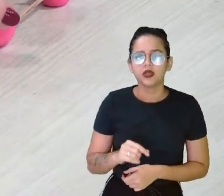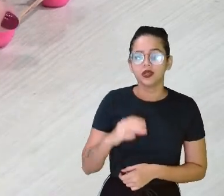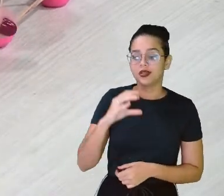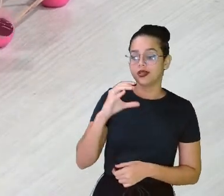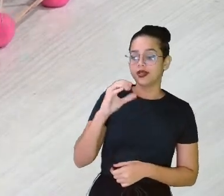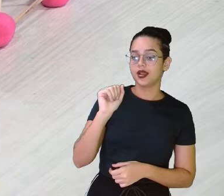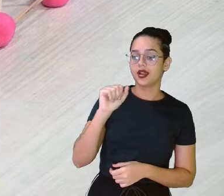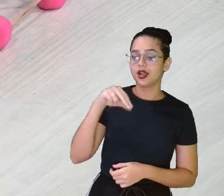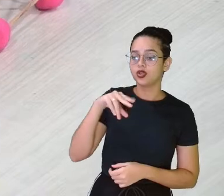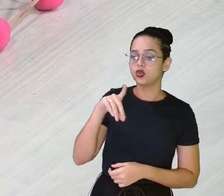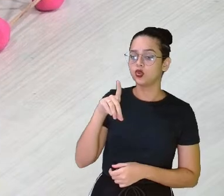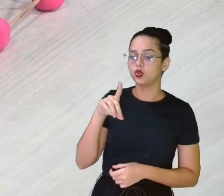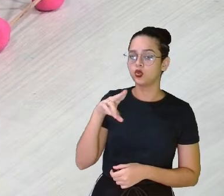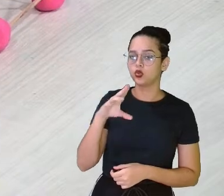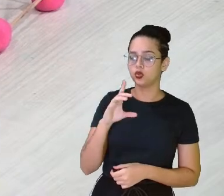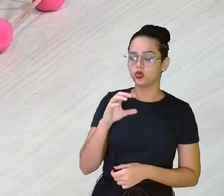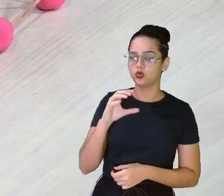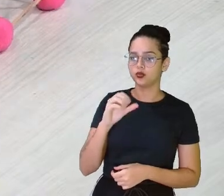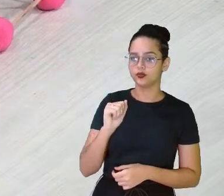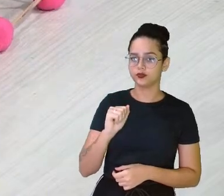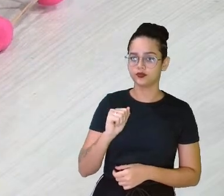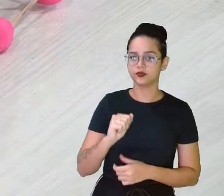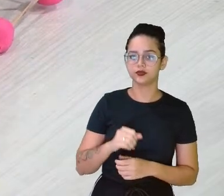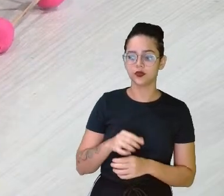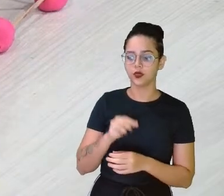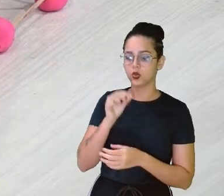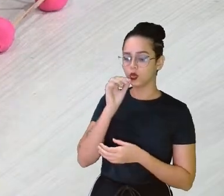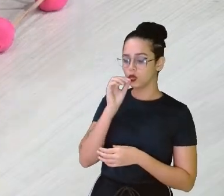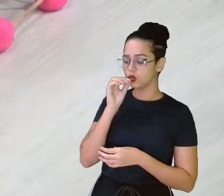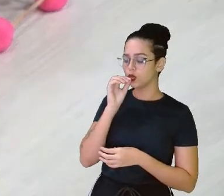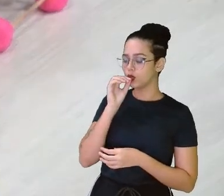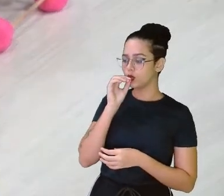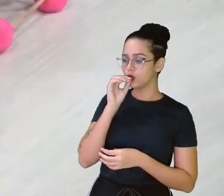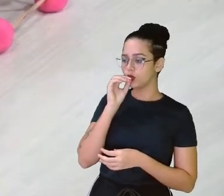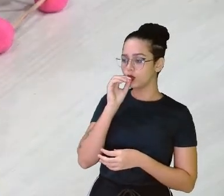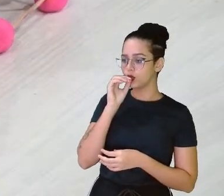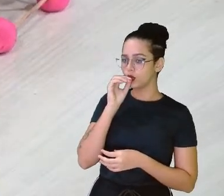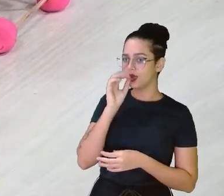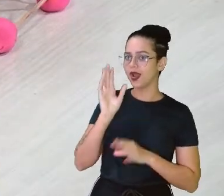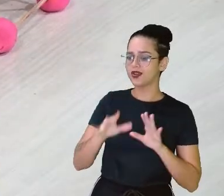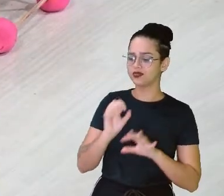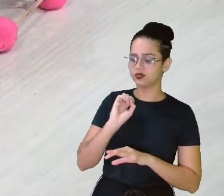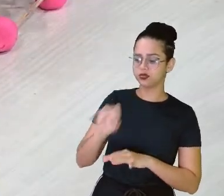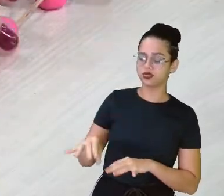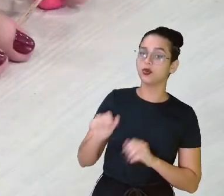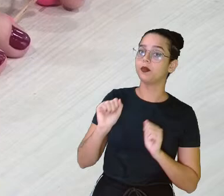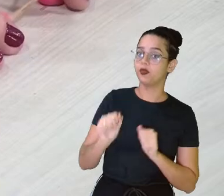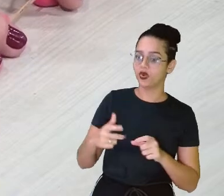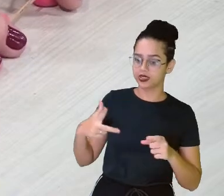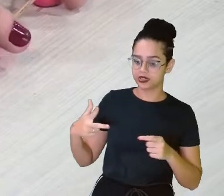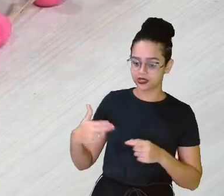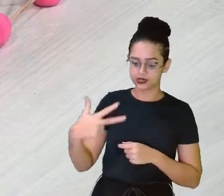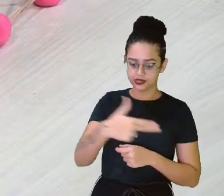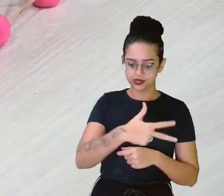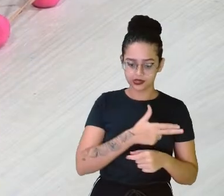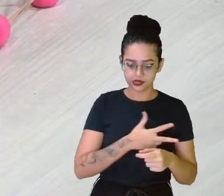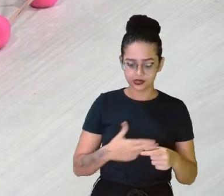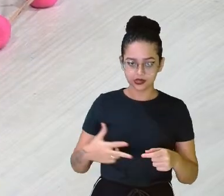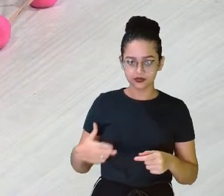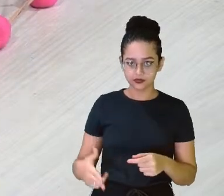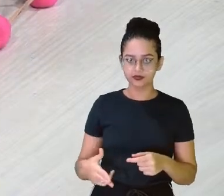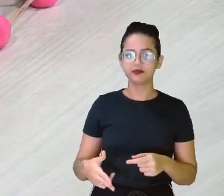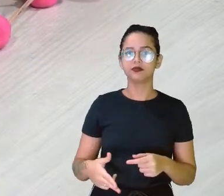Canudo. Aquele canudo que você utilizou, que você muitas vezes joga fora. Você pode cortar em pedacinhos